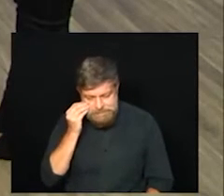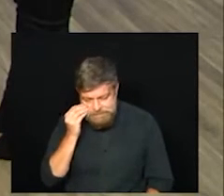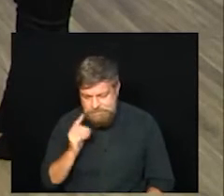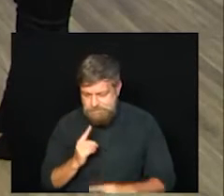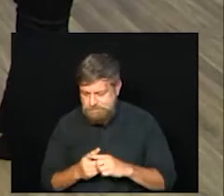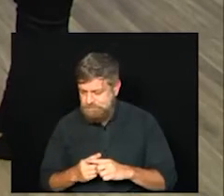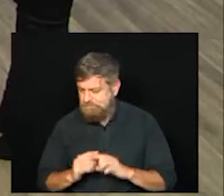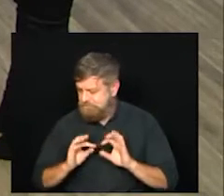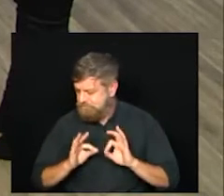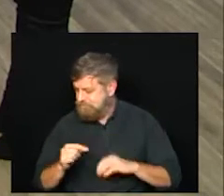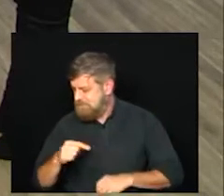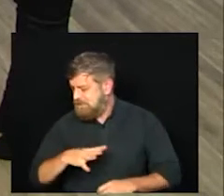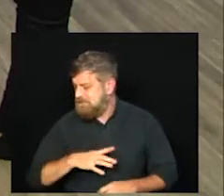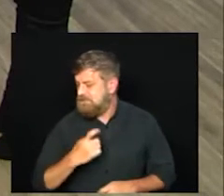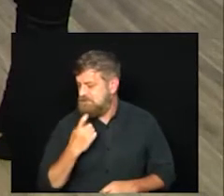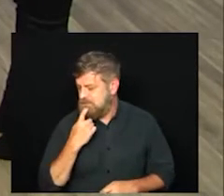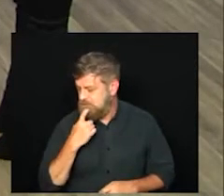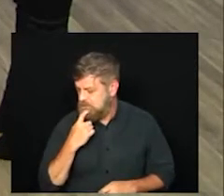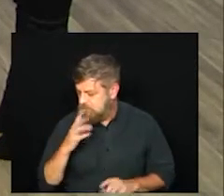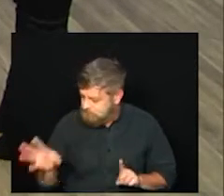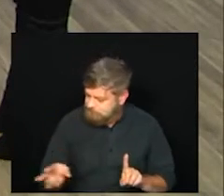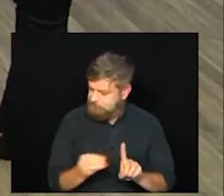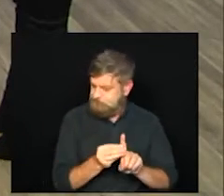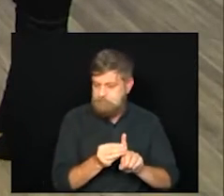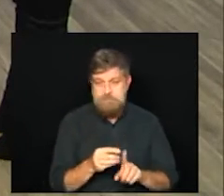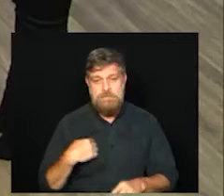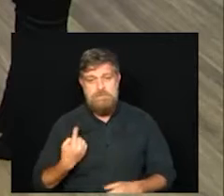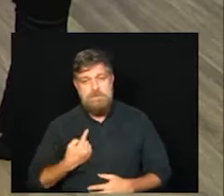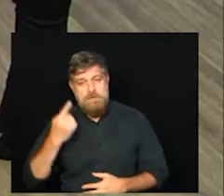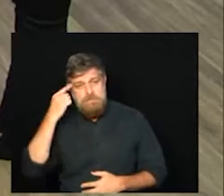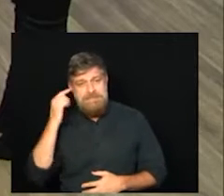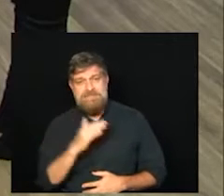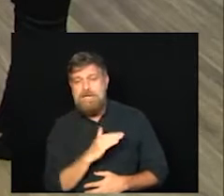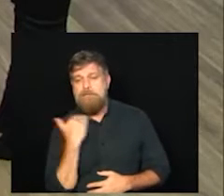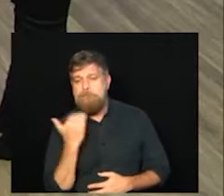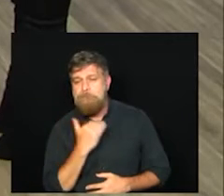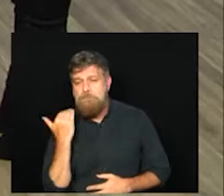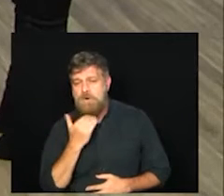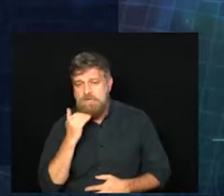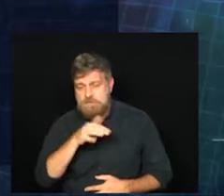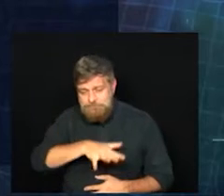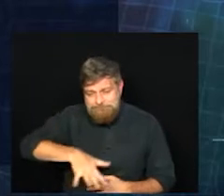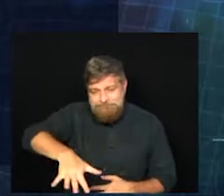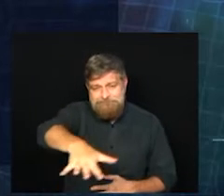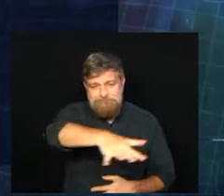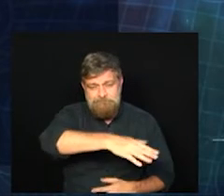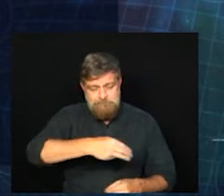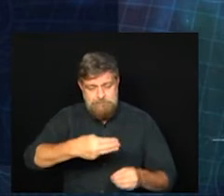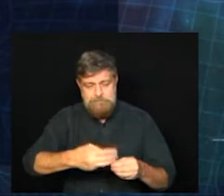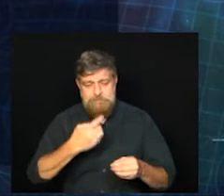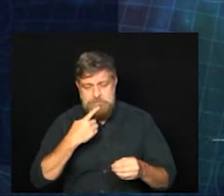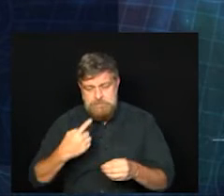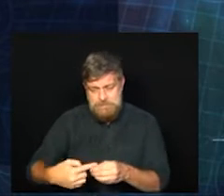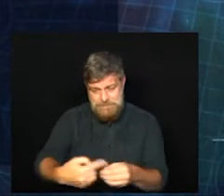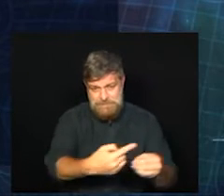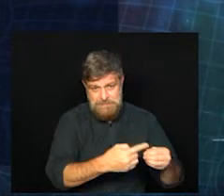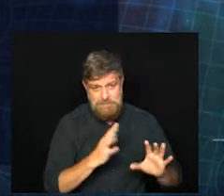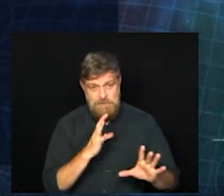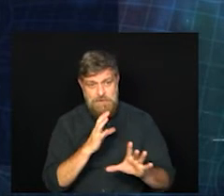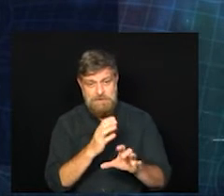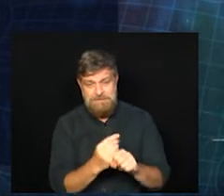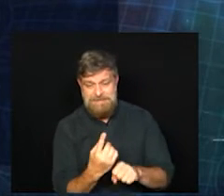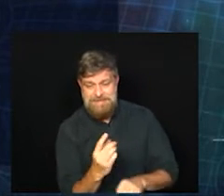Covid-19 aqui na cidade de Campinas. Quando a gente fala em óbitos na nossa região, são 10.506